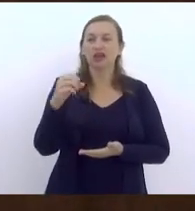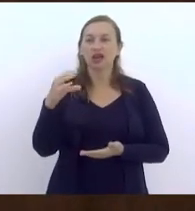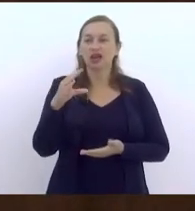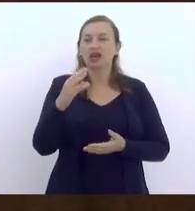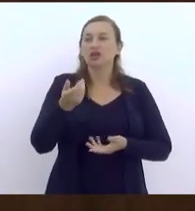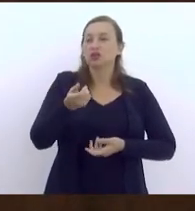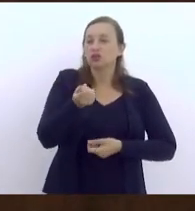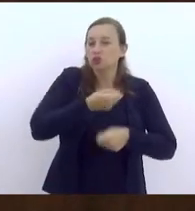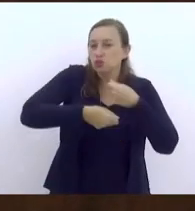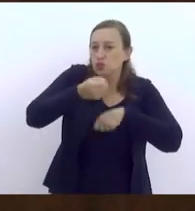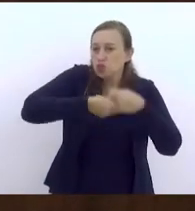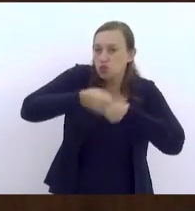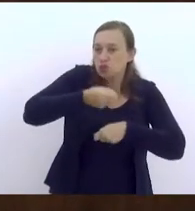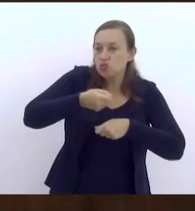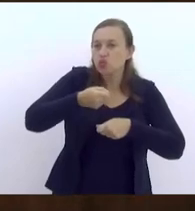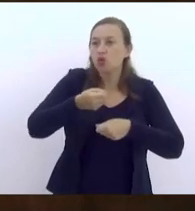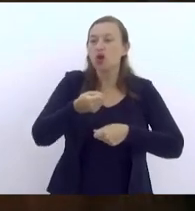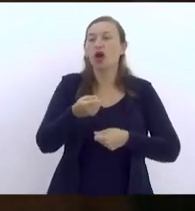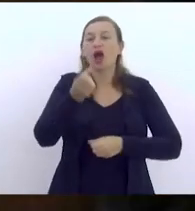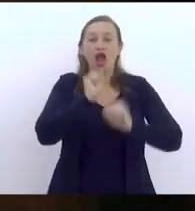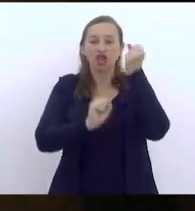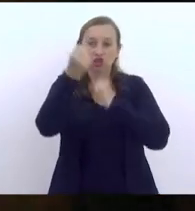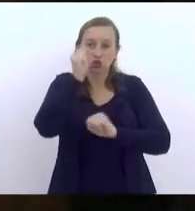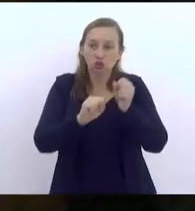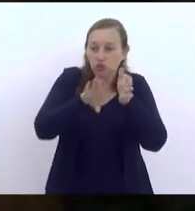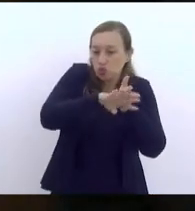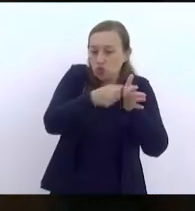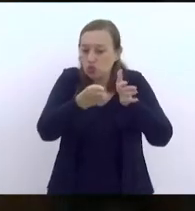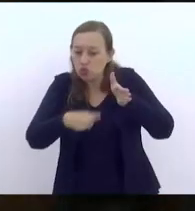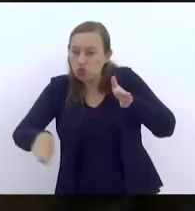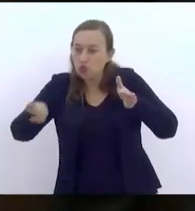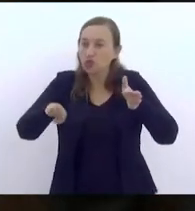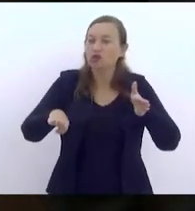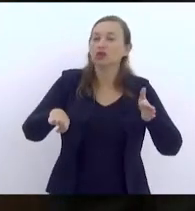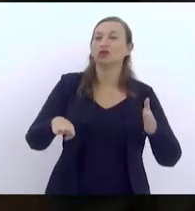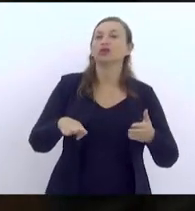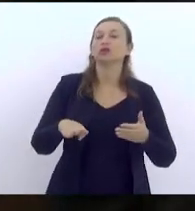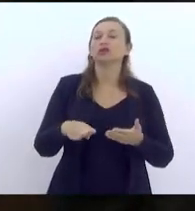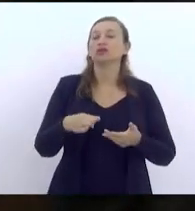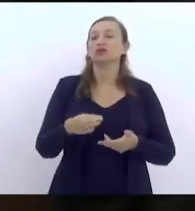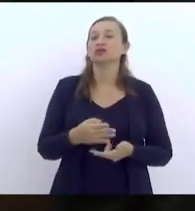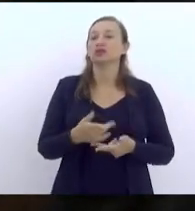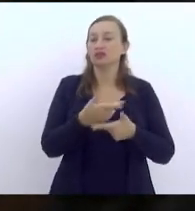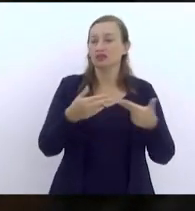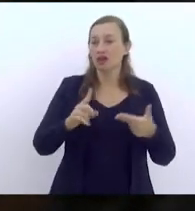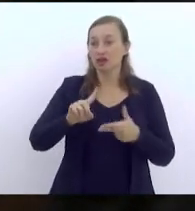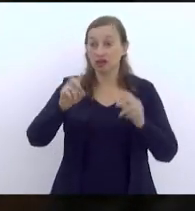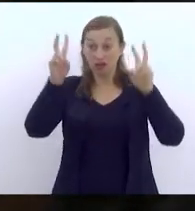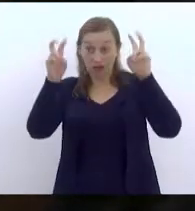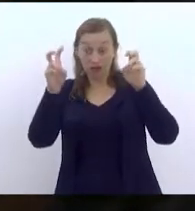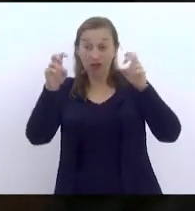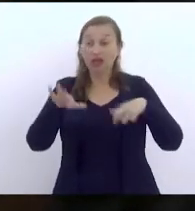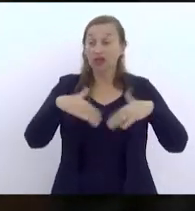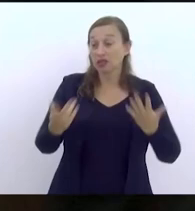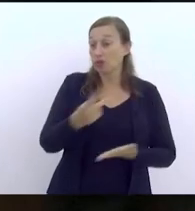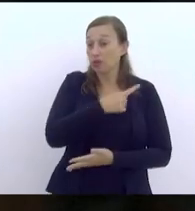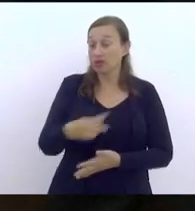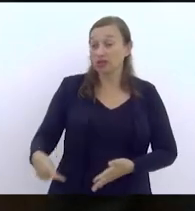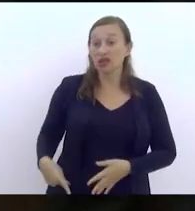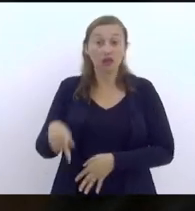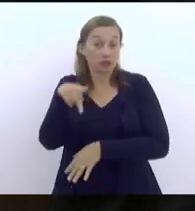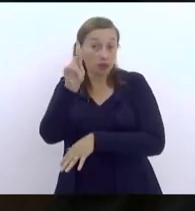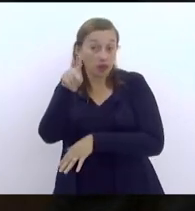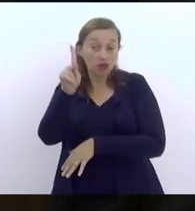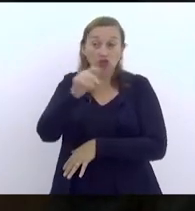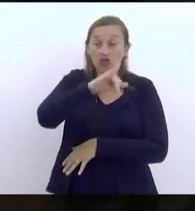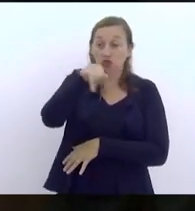economia, a indústria naval, por meio de suas encomendas de navios e demais embarcações. Então, o presidente da Petrobras, que lá estava, Jean